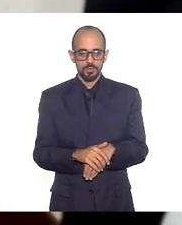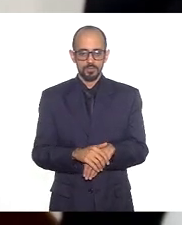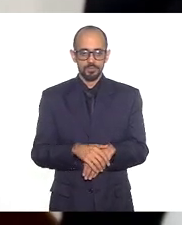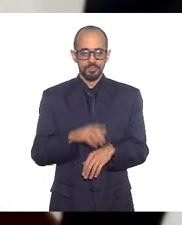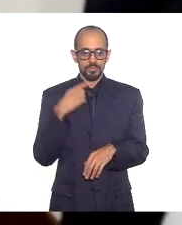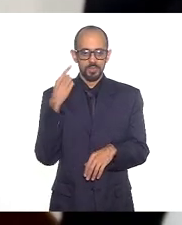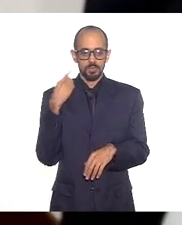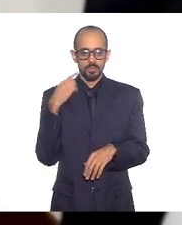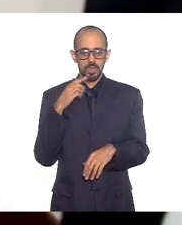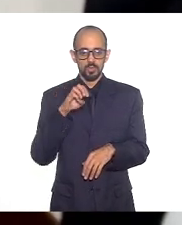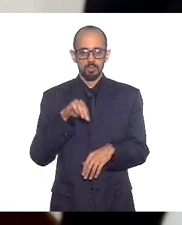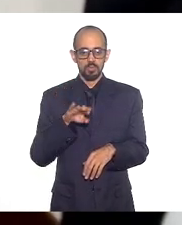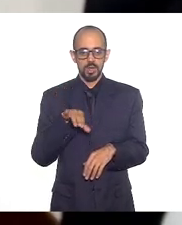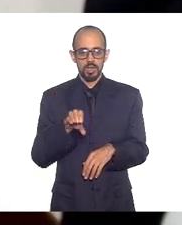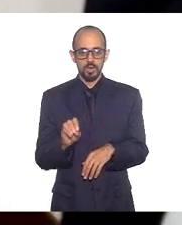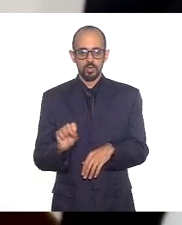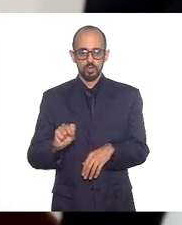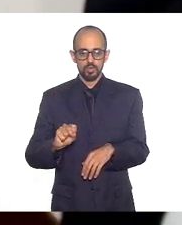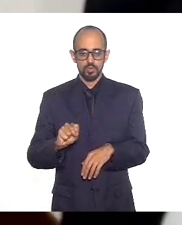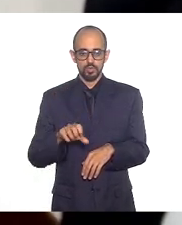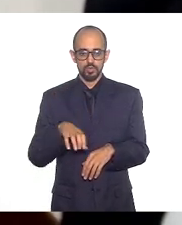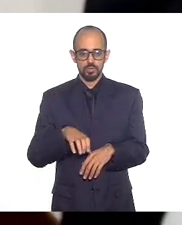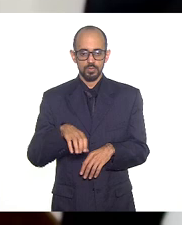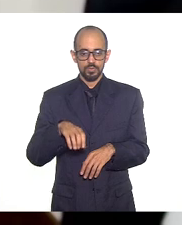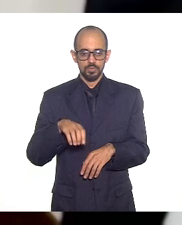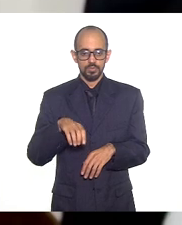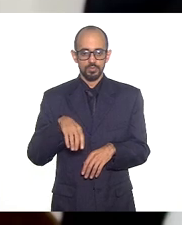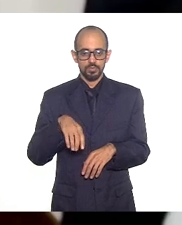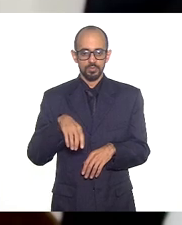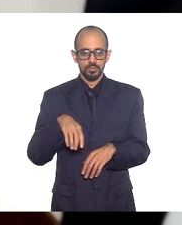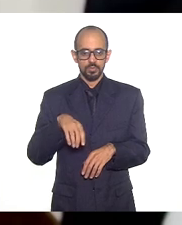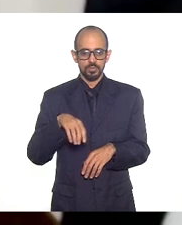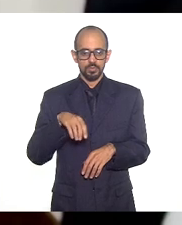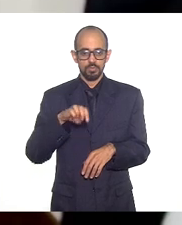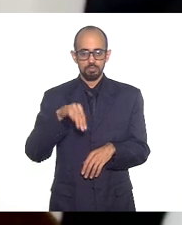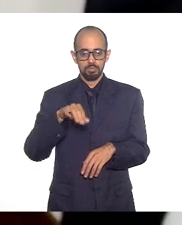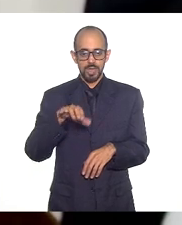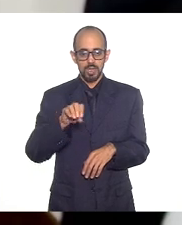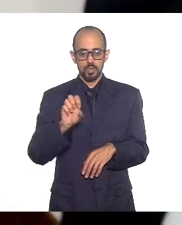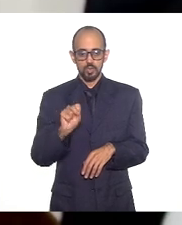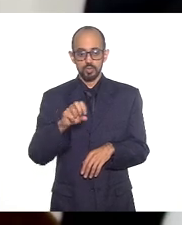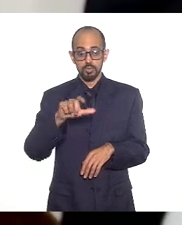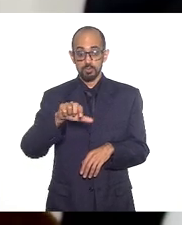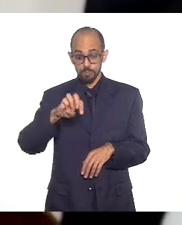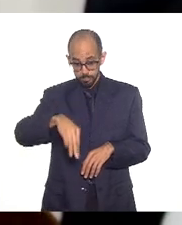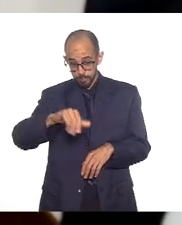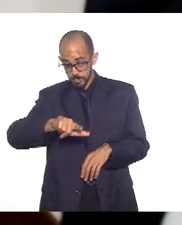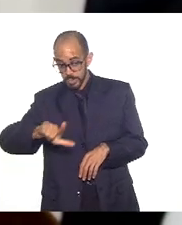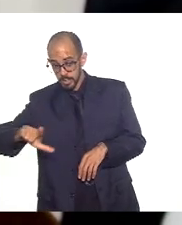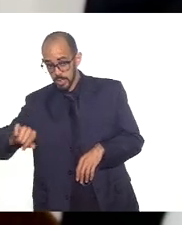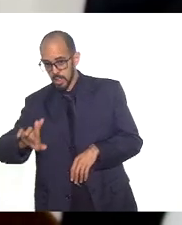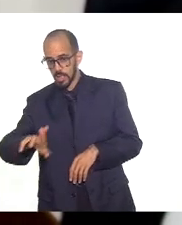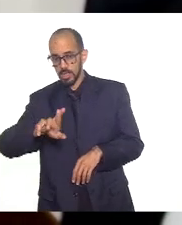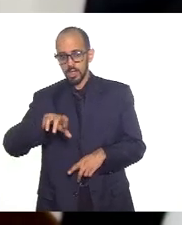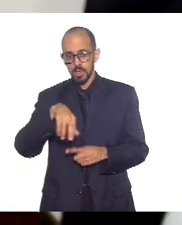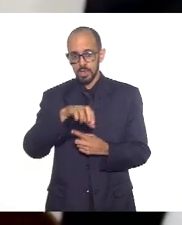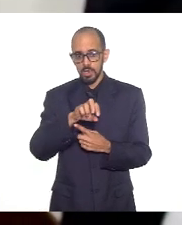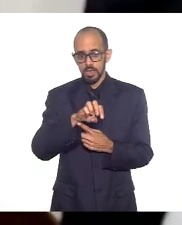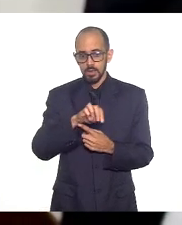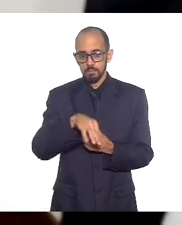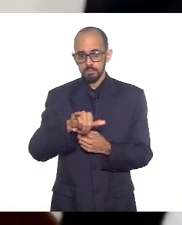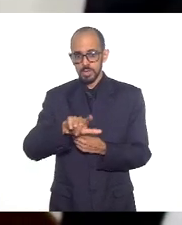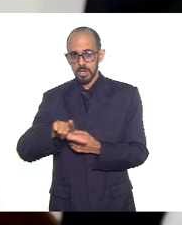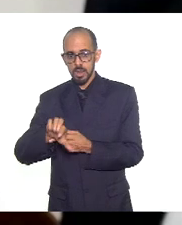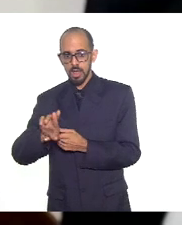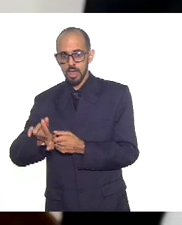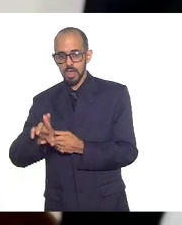Deputado Marcos Abraão. Deputado Marcos Abraão. Deputado Marcos Miller. Deputado Marcos Miller.